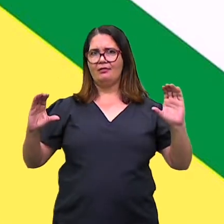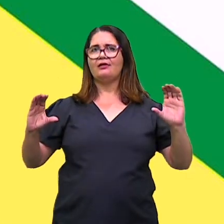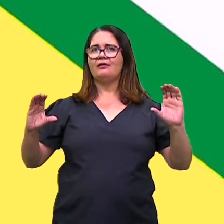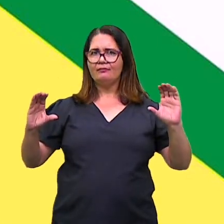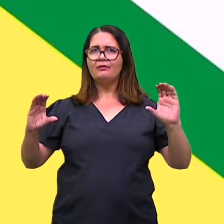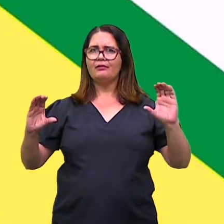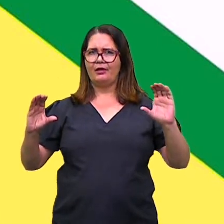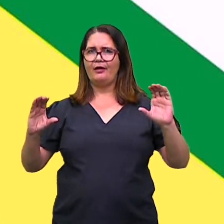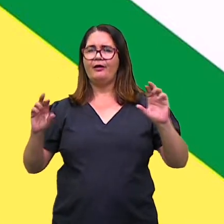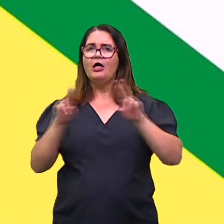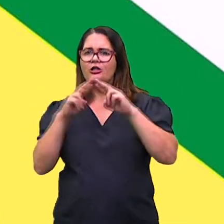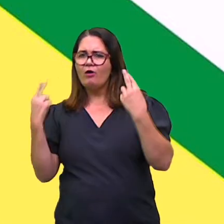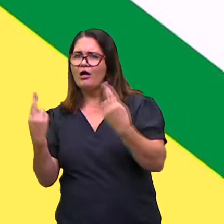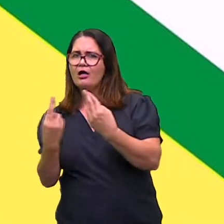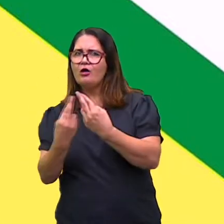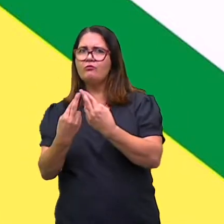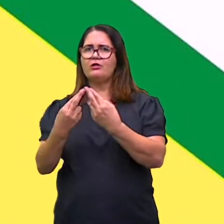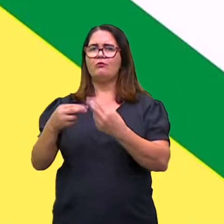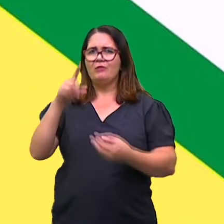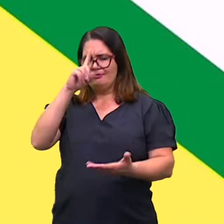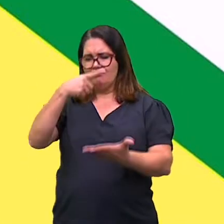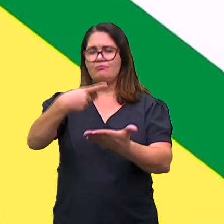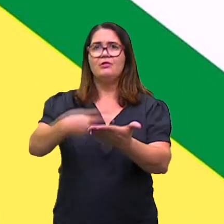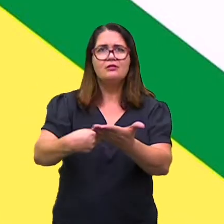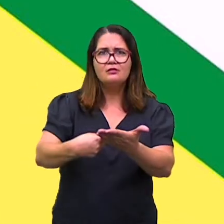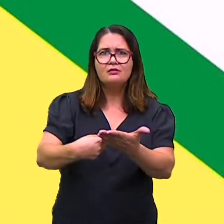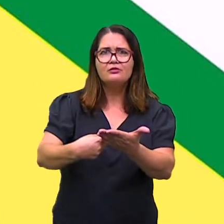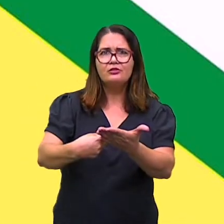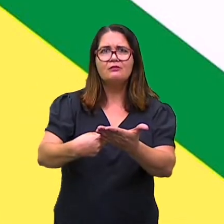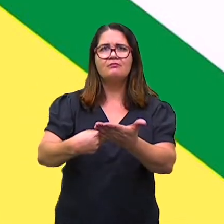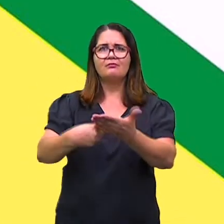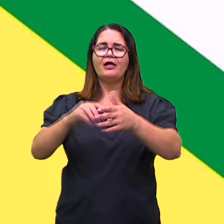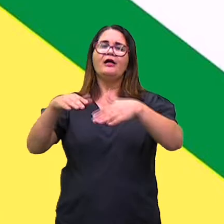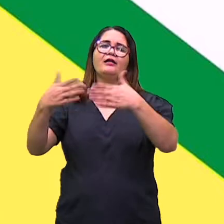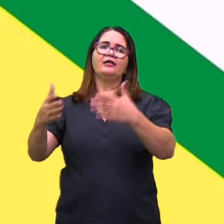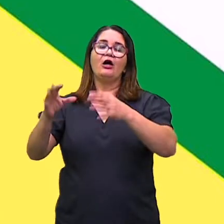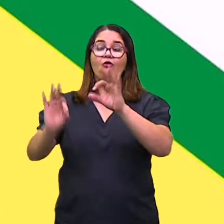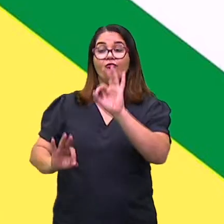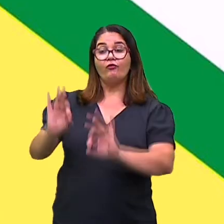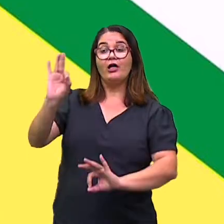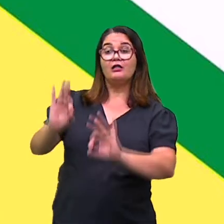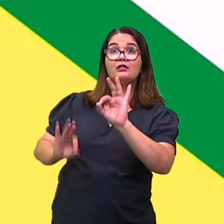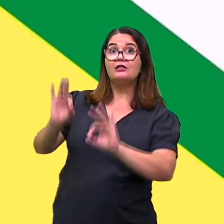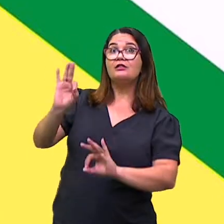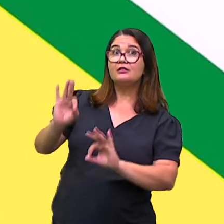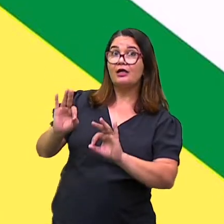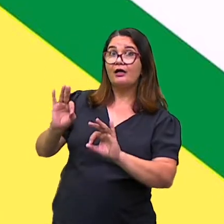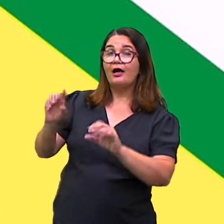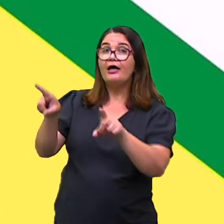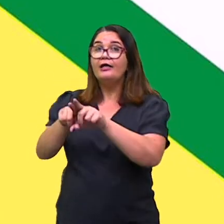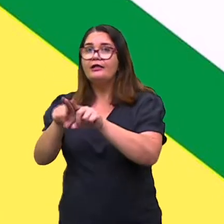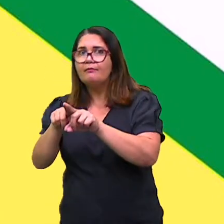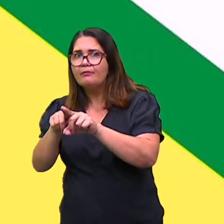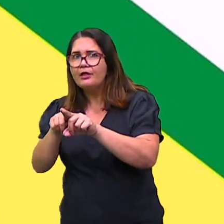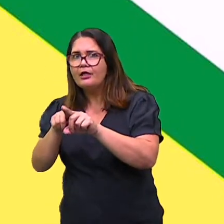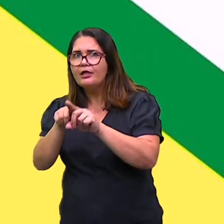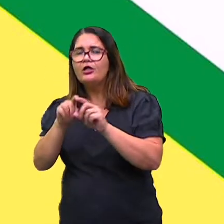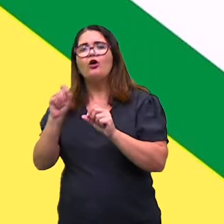se cumprir os requisitos mínimos, o requerimento vai ser analisado por uma comissão composta